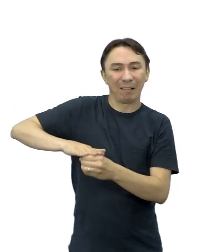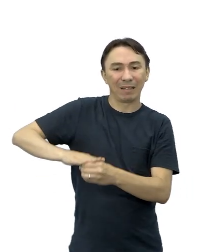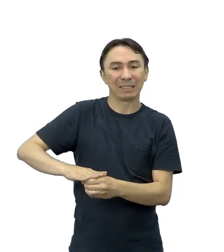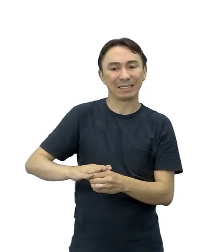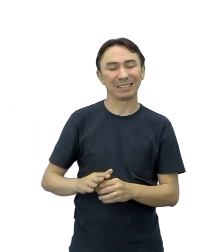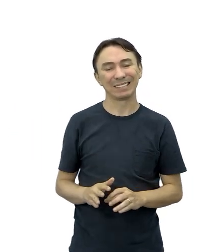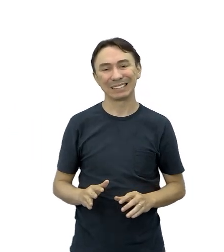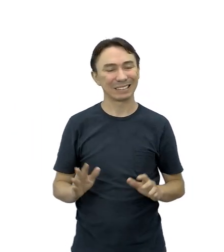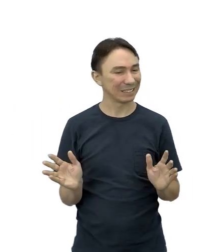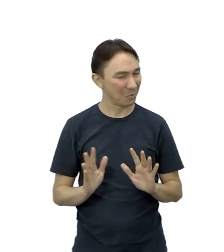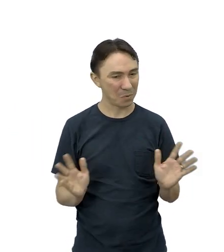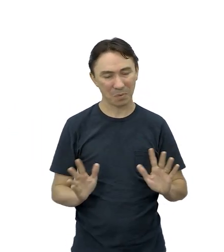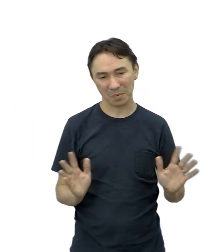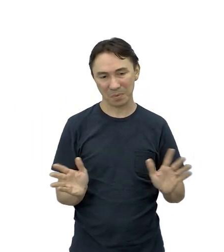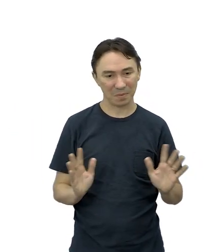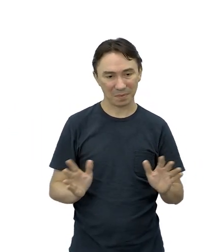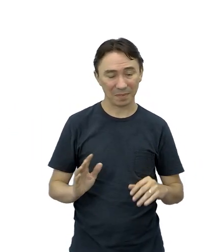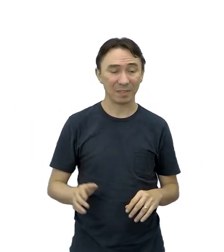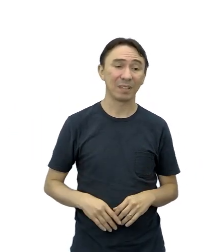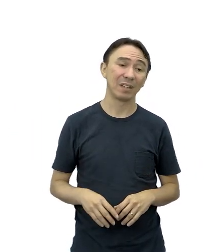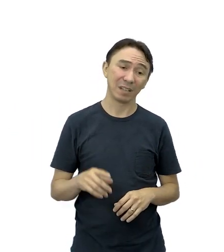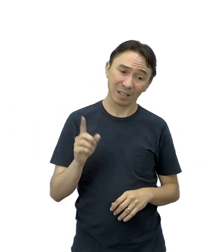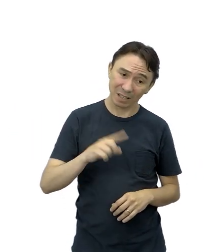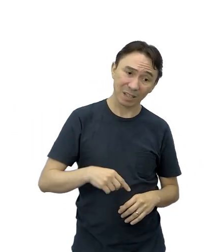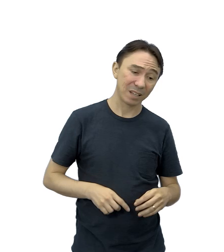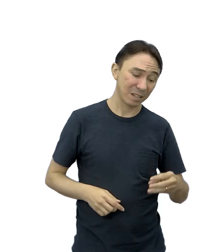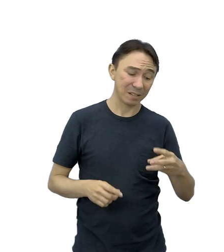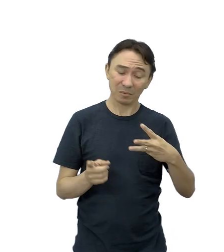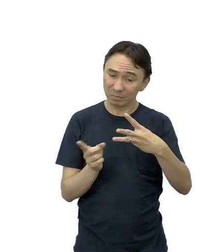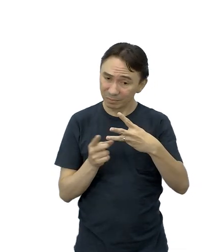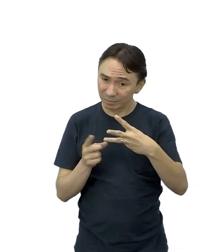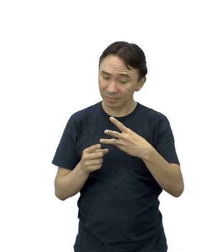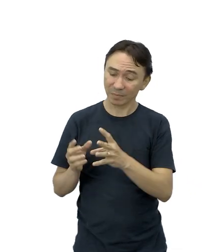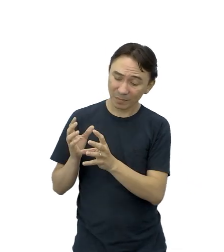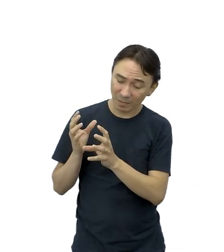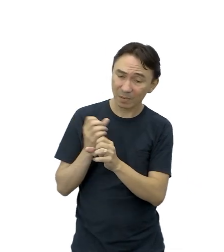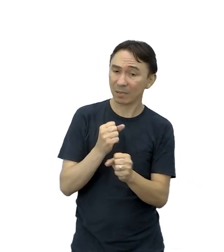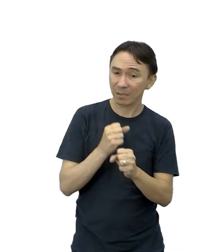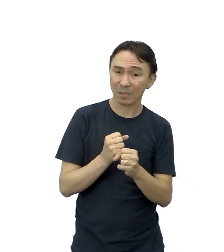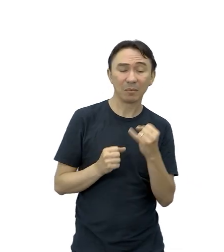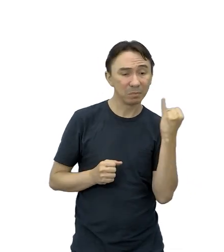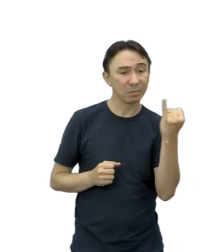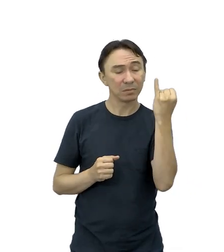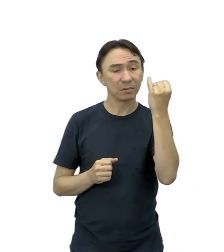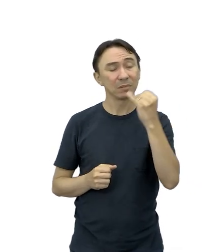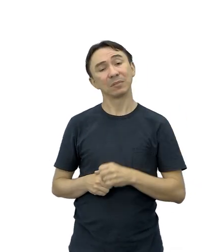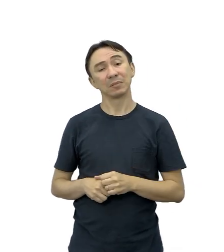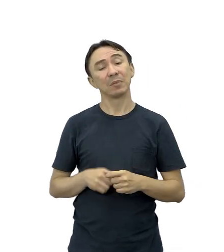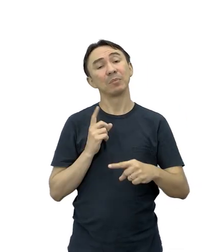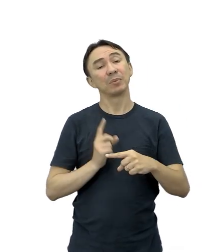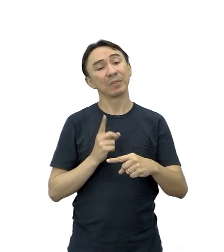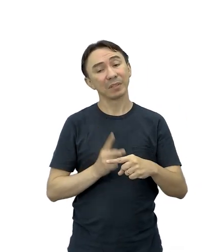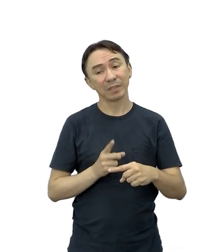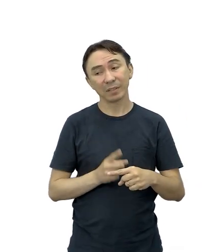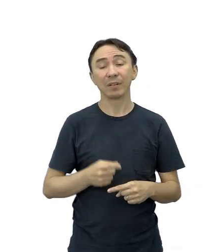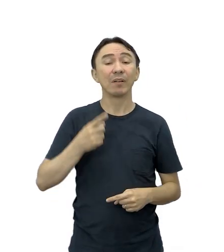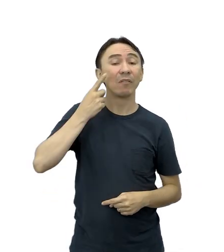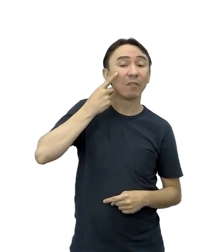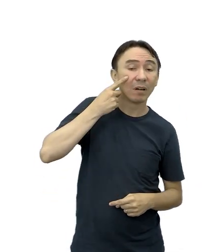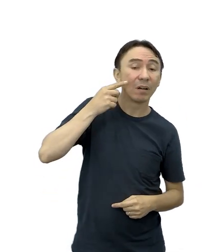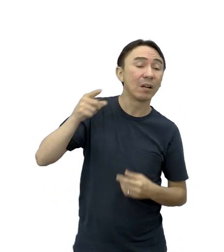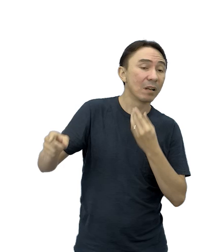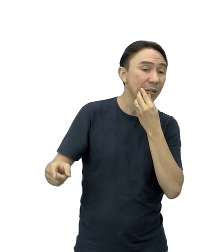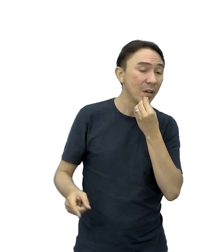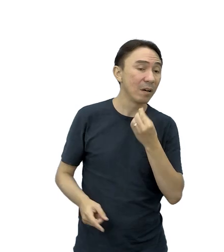de avaliação como um todo, ela é importante porque ela também nos dá indicativos de como os alunos se saíram,